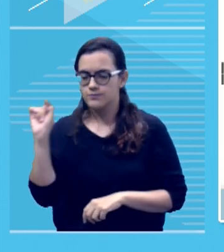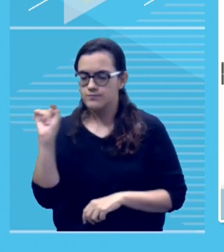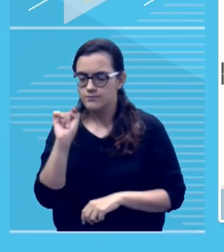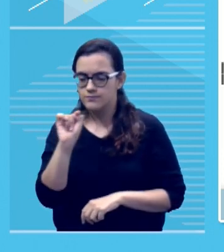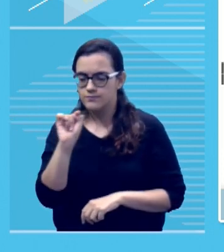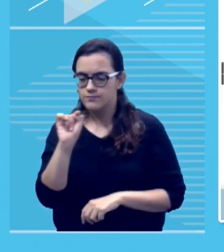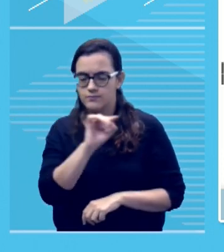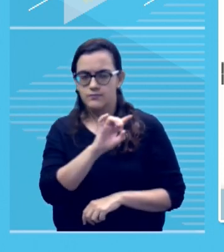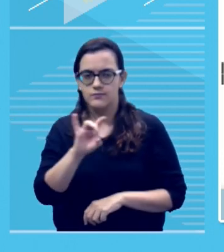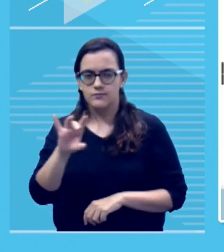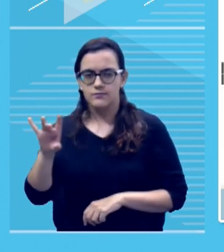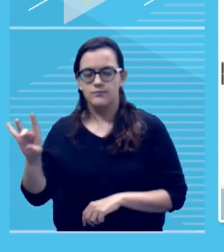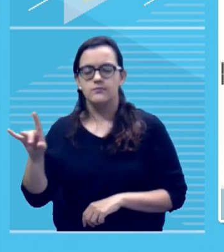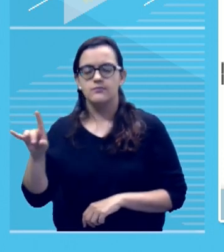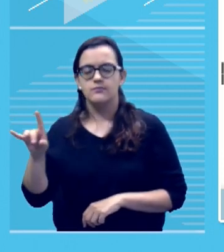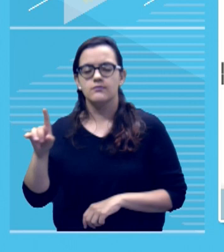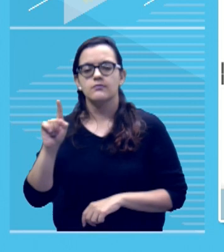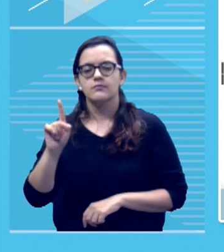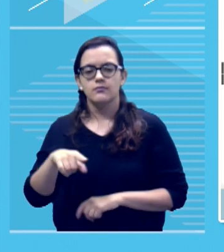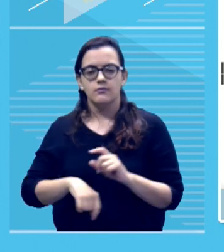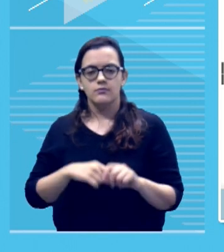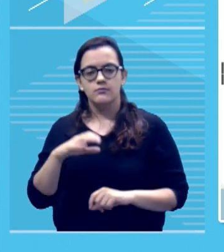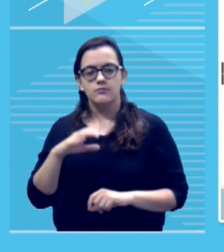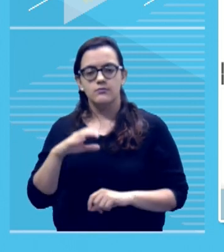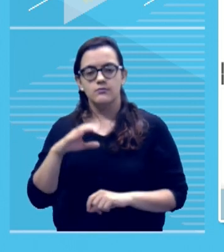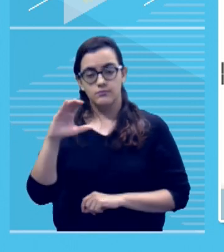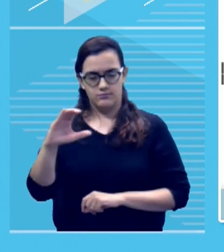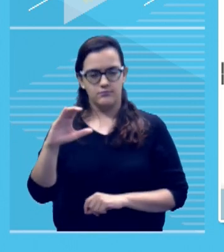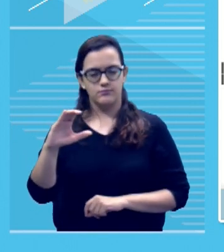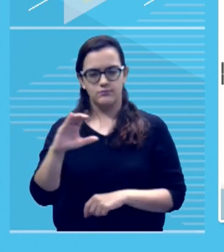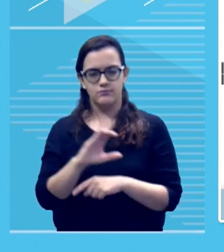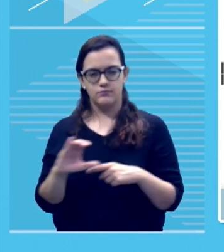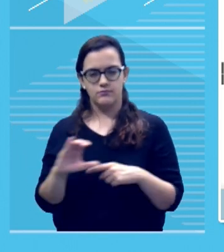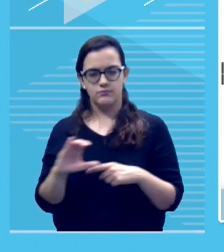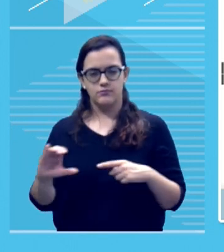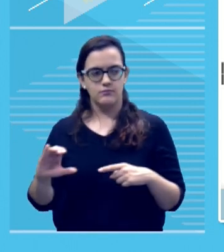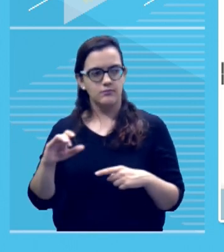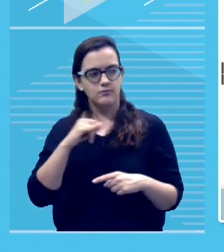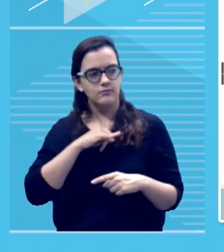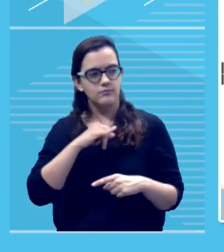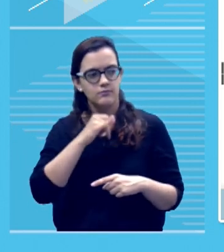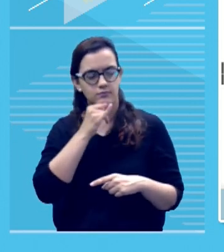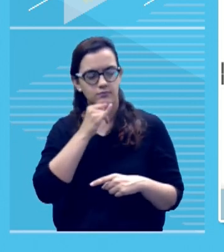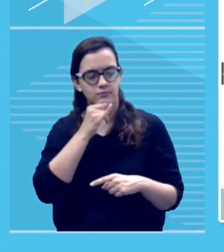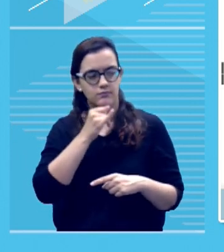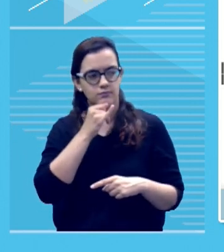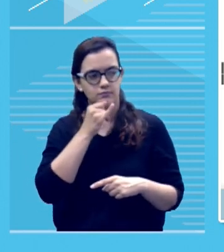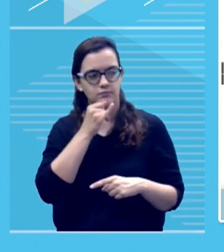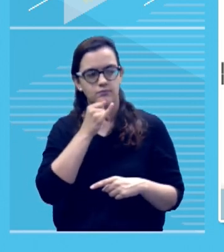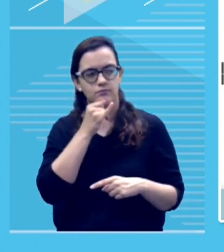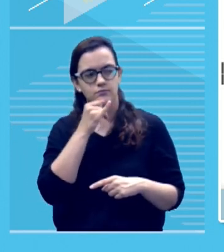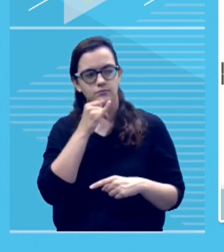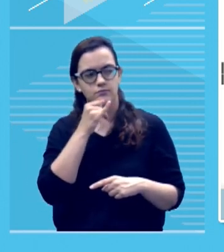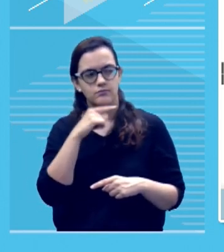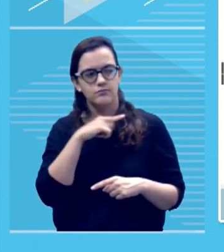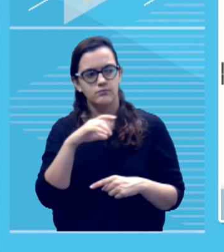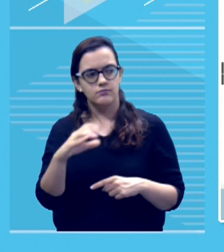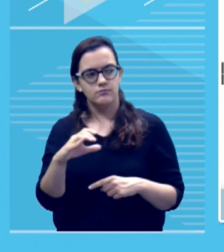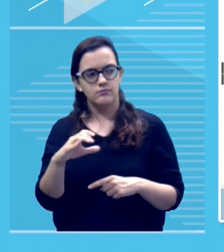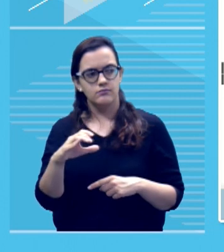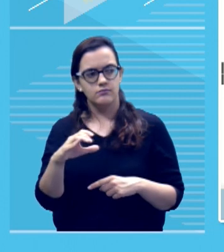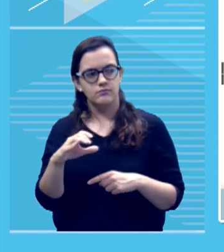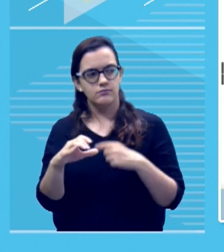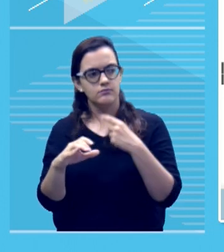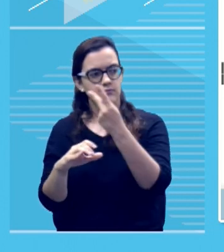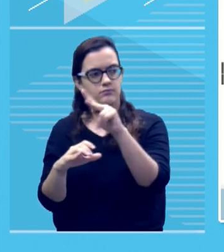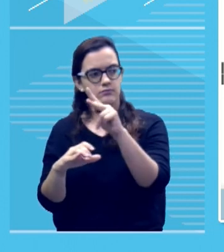carbono. Certo? Então, pessoal, aqui só vai ter um carbono assimétrico. Por quê, professor? Por que que